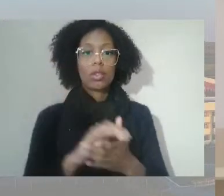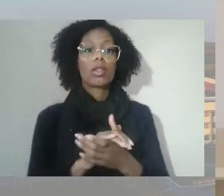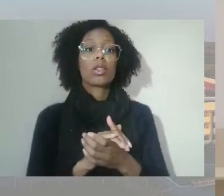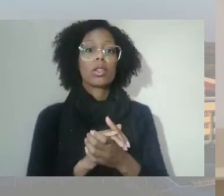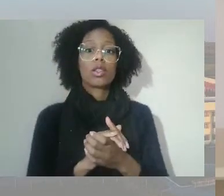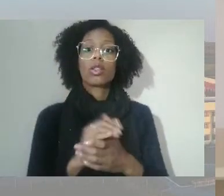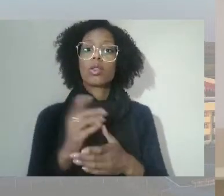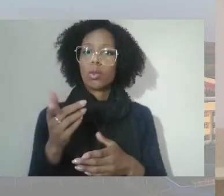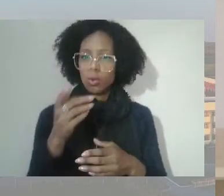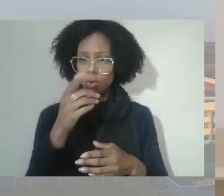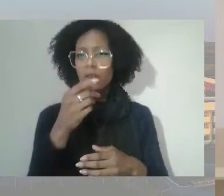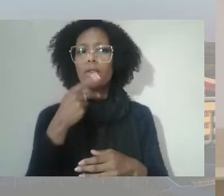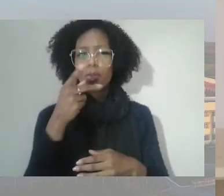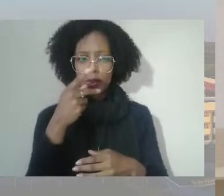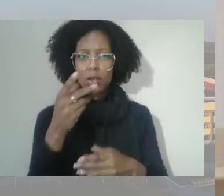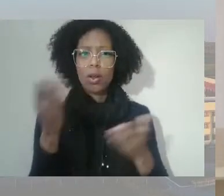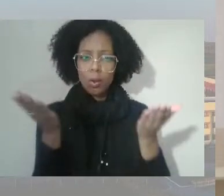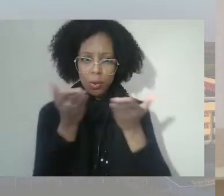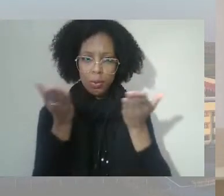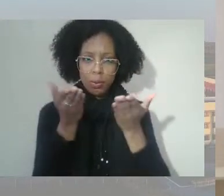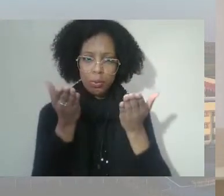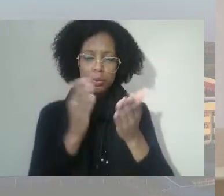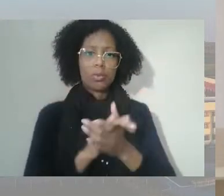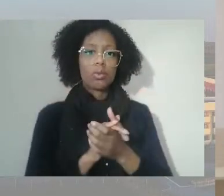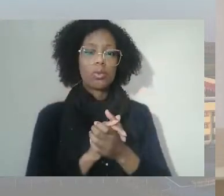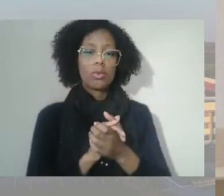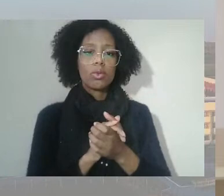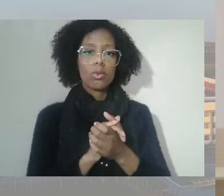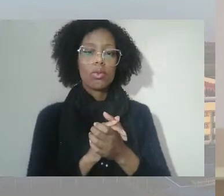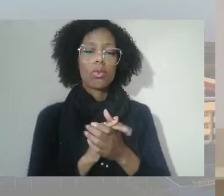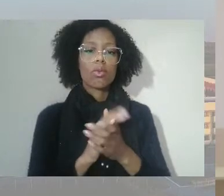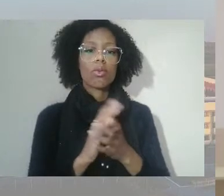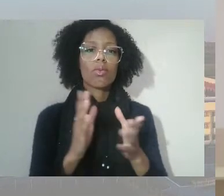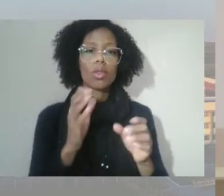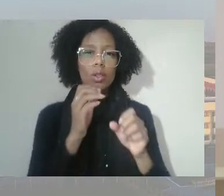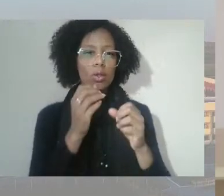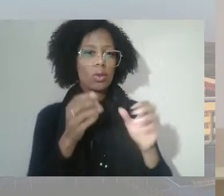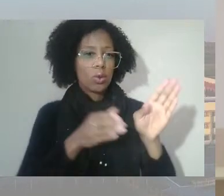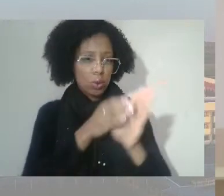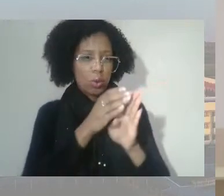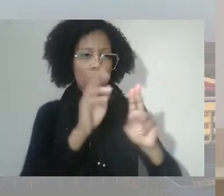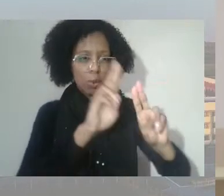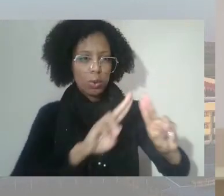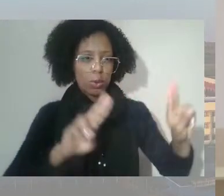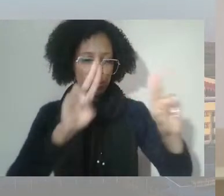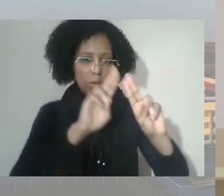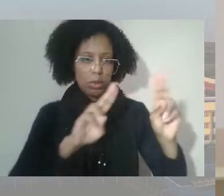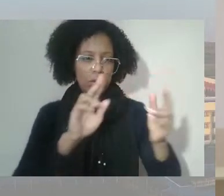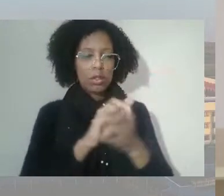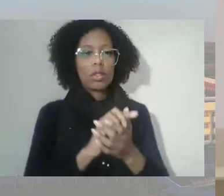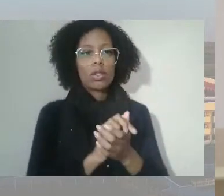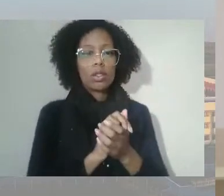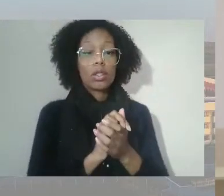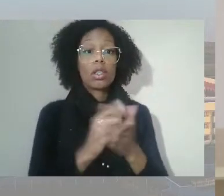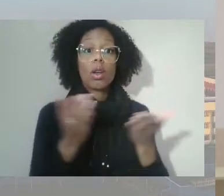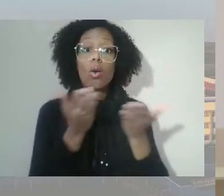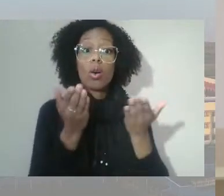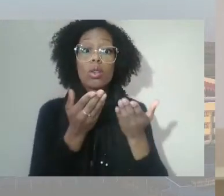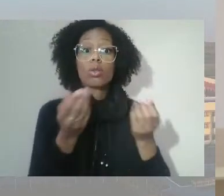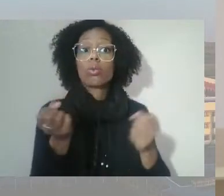solicitação do conselheiro Elvio, nota do Conselho Universitário da Universidade Federal do Pampa sobre o novo ensino